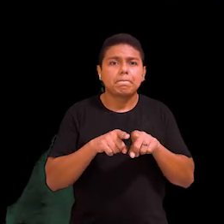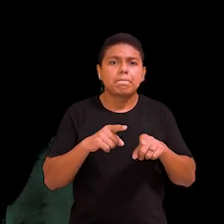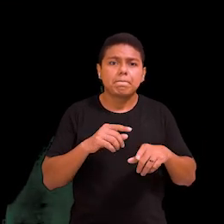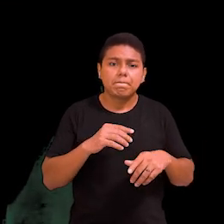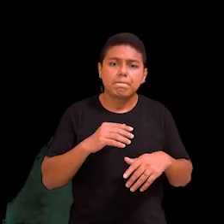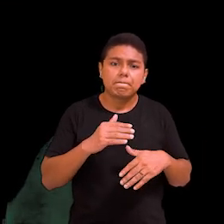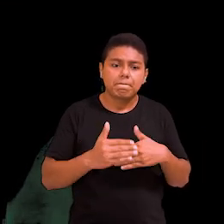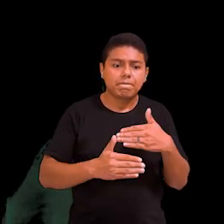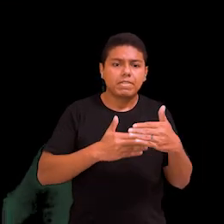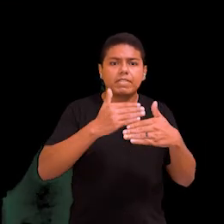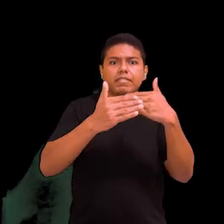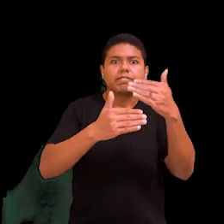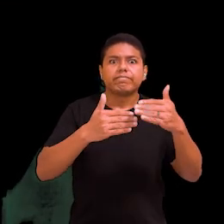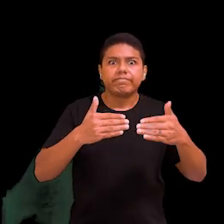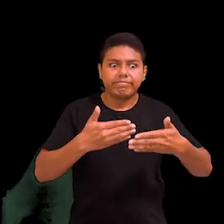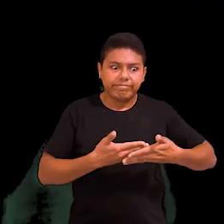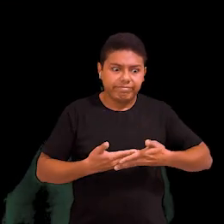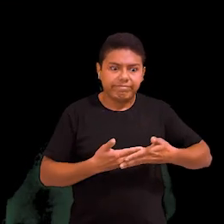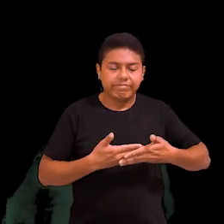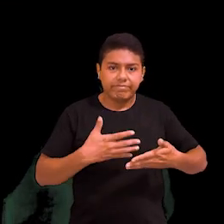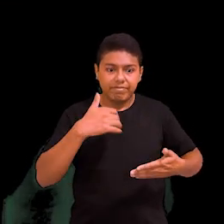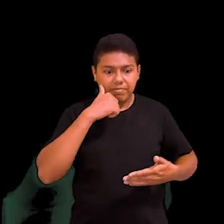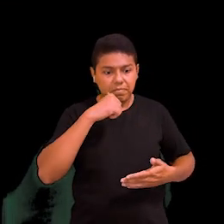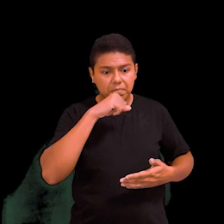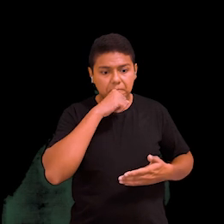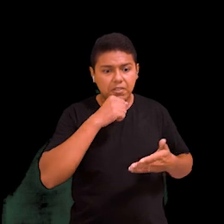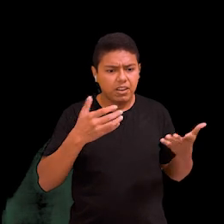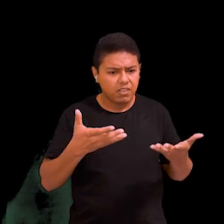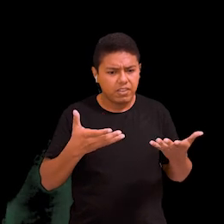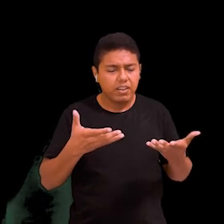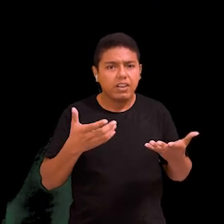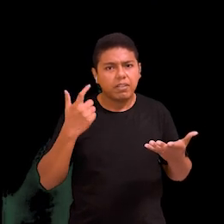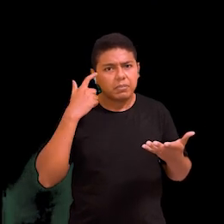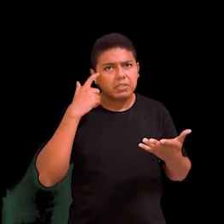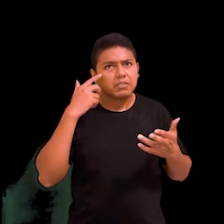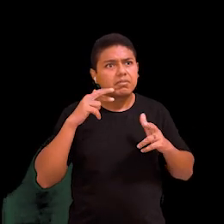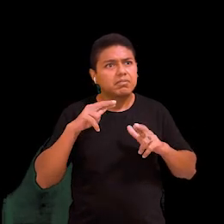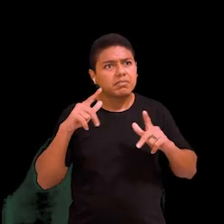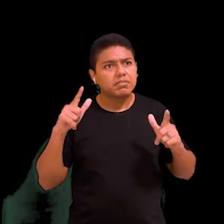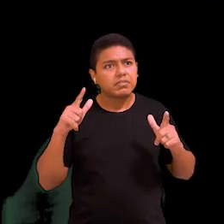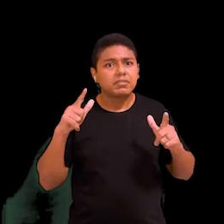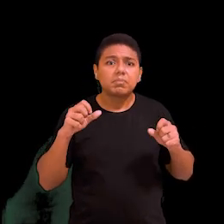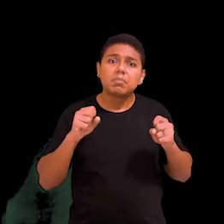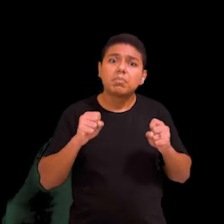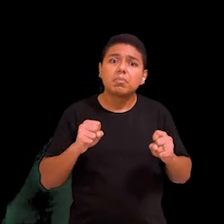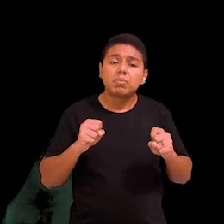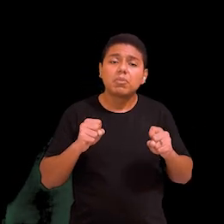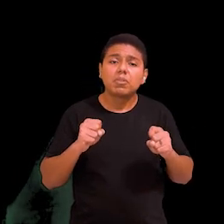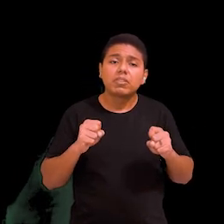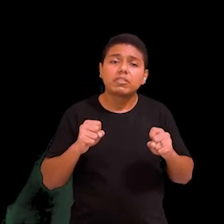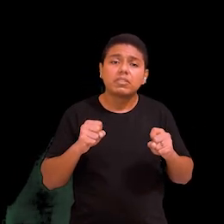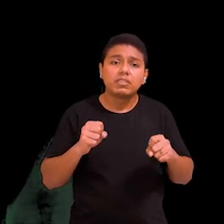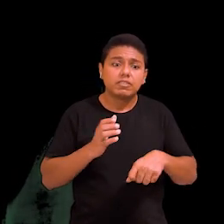Ou o próprio desenvolvimento dessa maternidade apresenta-se uma realidade distinta,